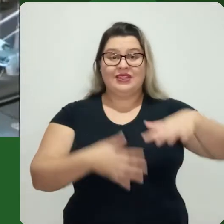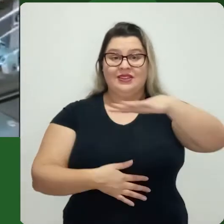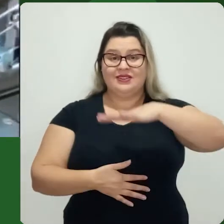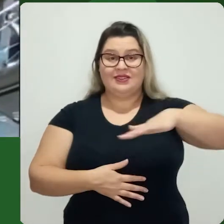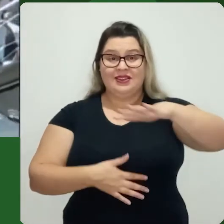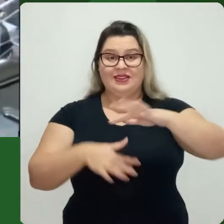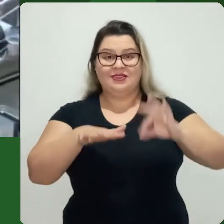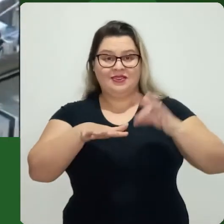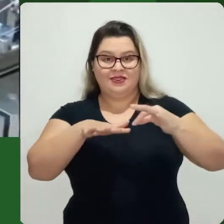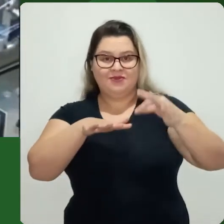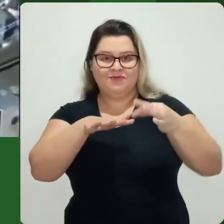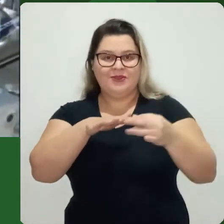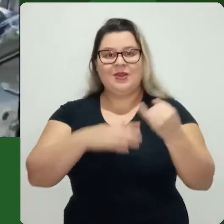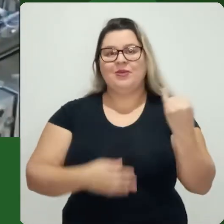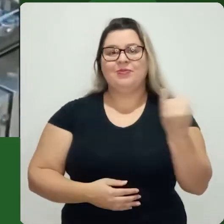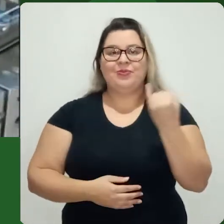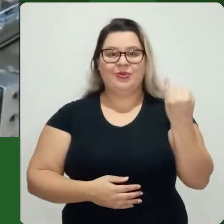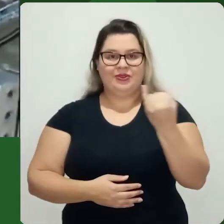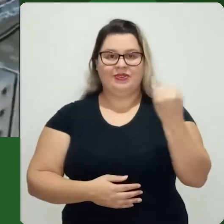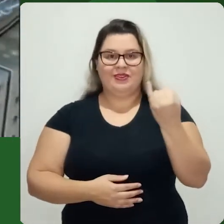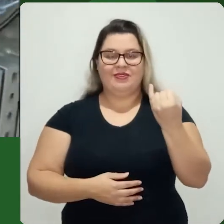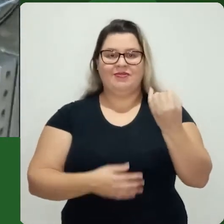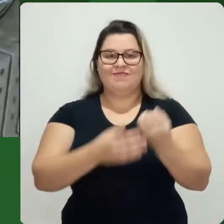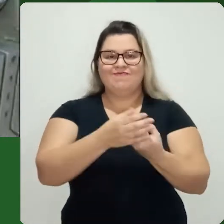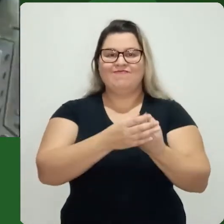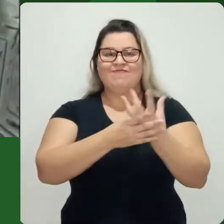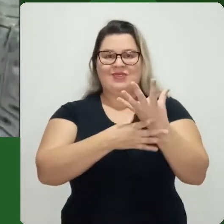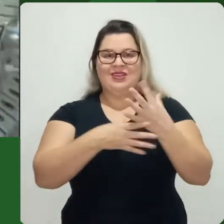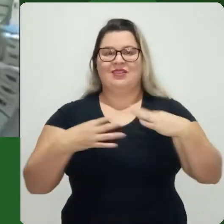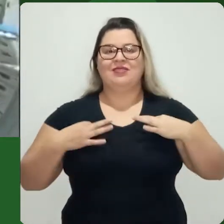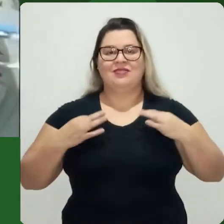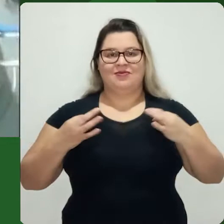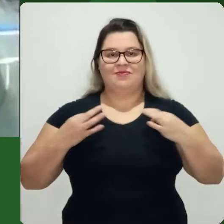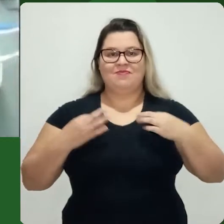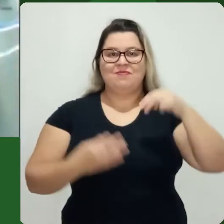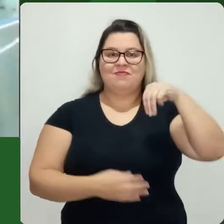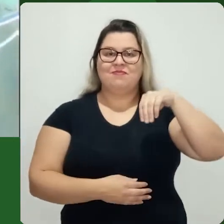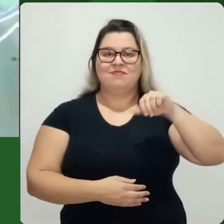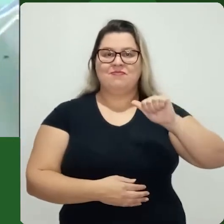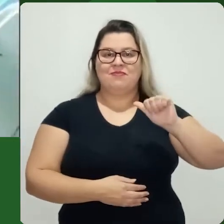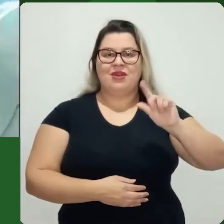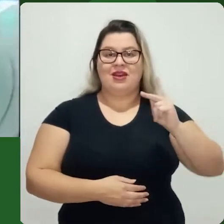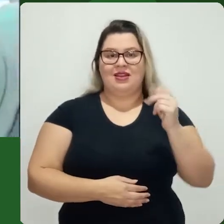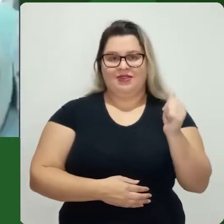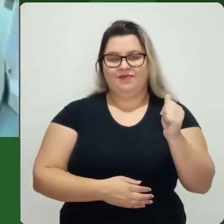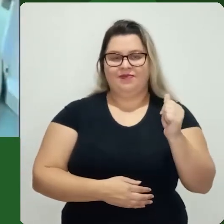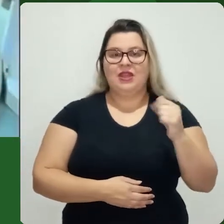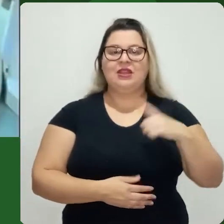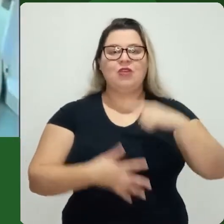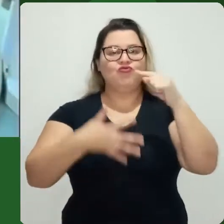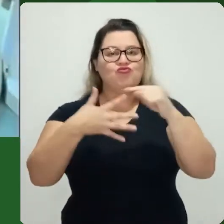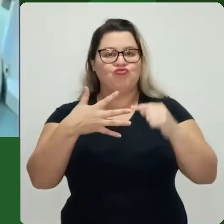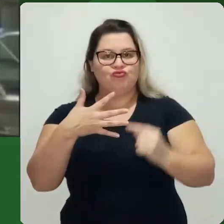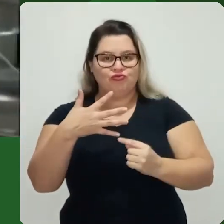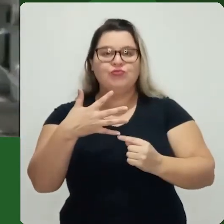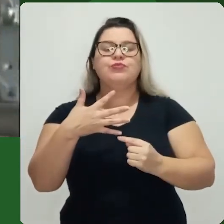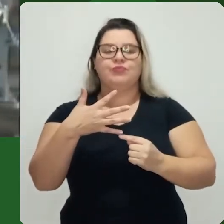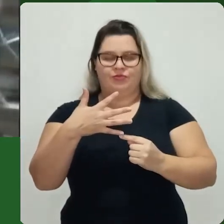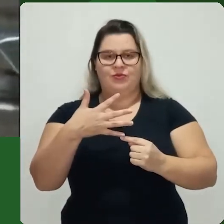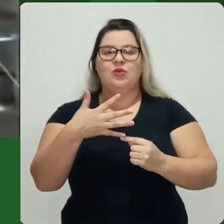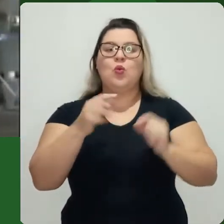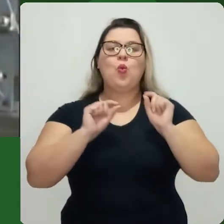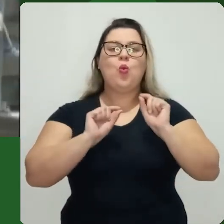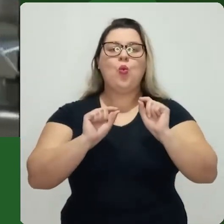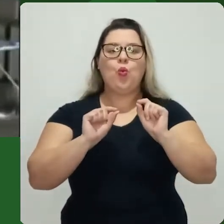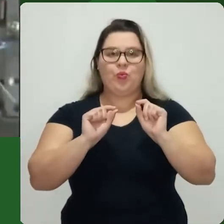Os elementos da zona de tecimento são os mais importantes na formação do tecido de malha. Dentre estes